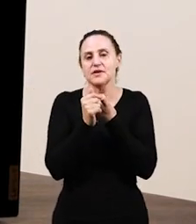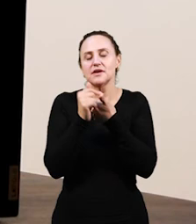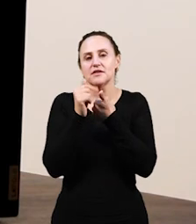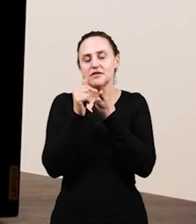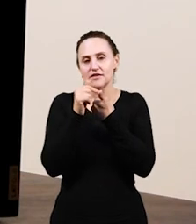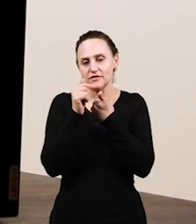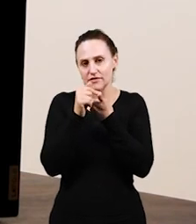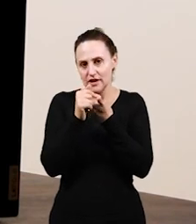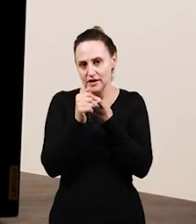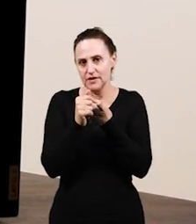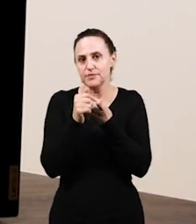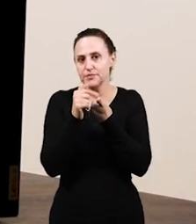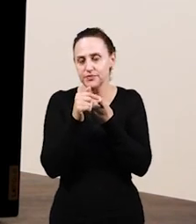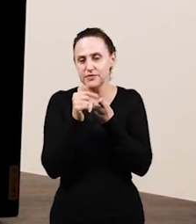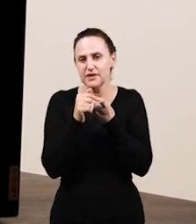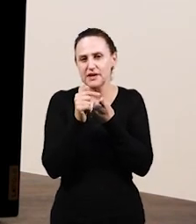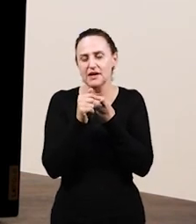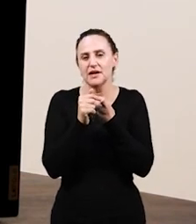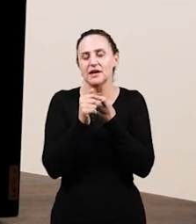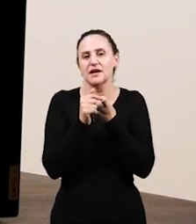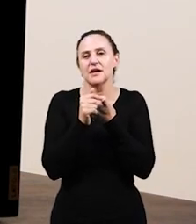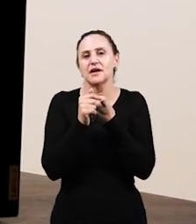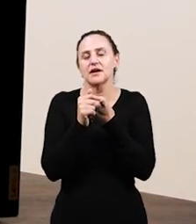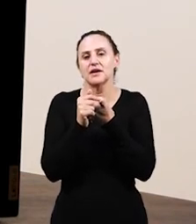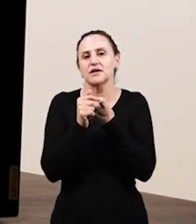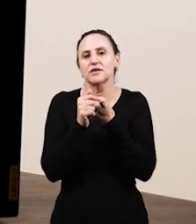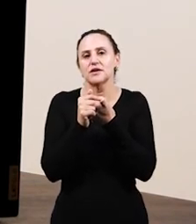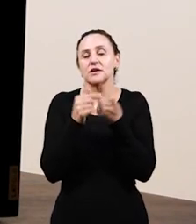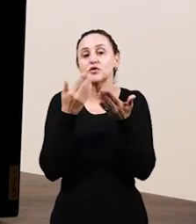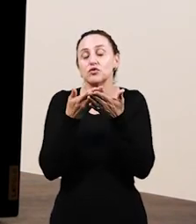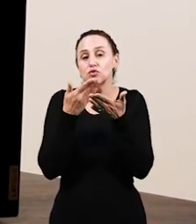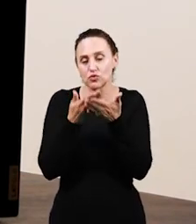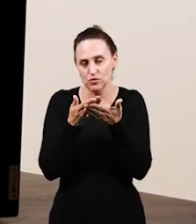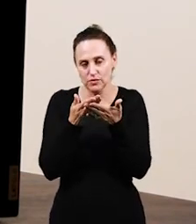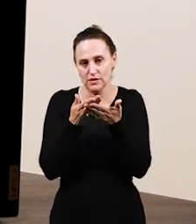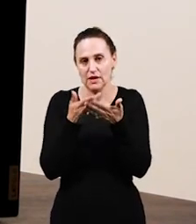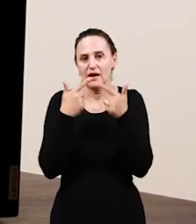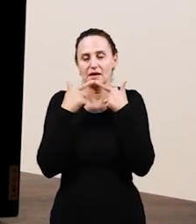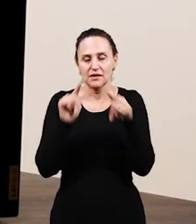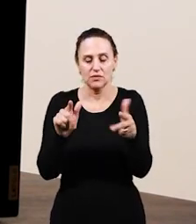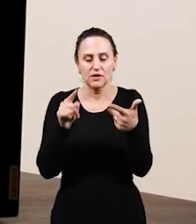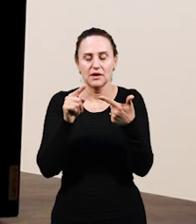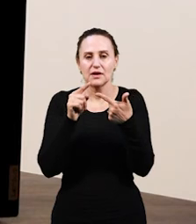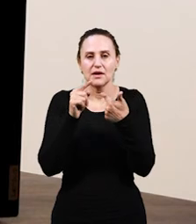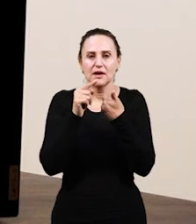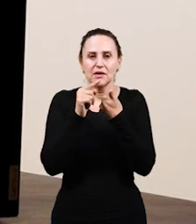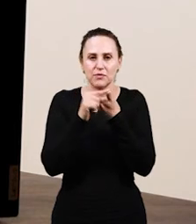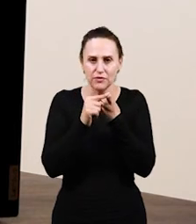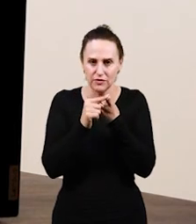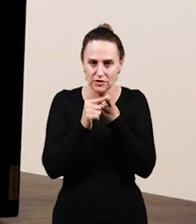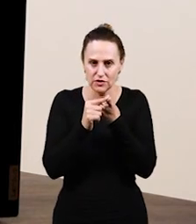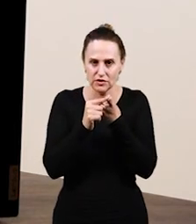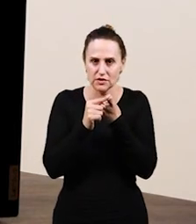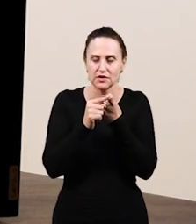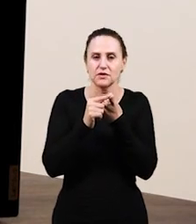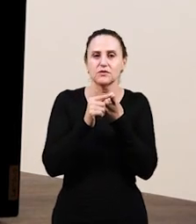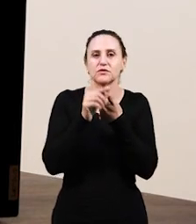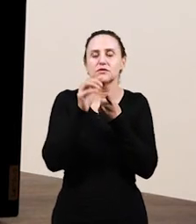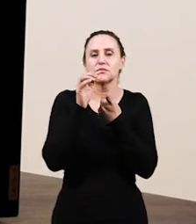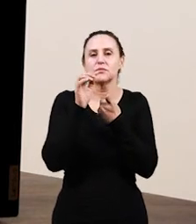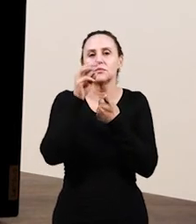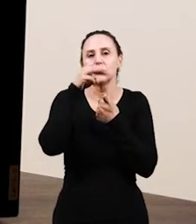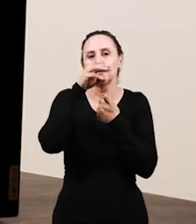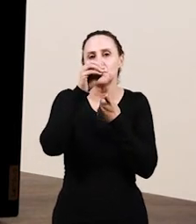criação né Então essa analogia estuda a os fonemas uma língua a morfologia os morfemas